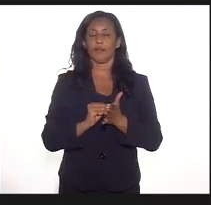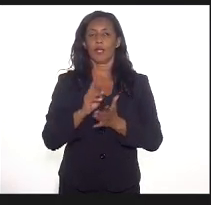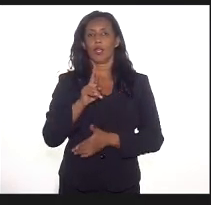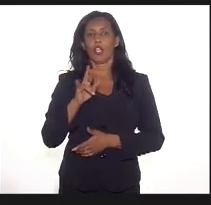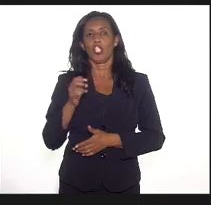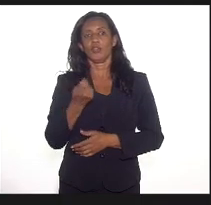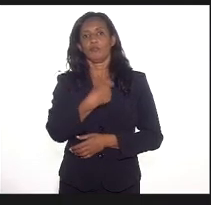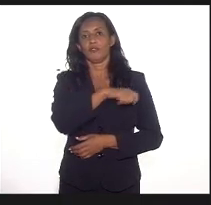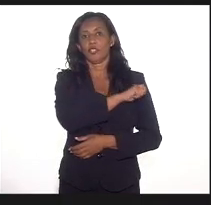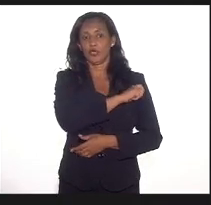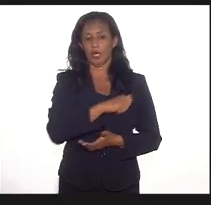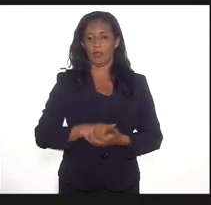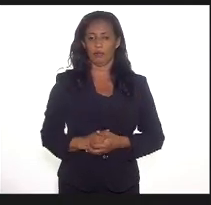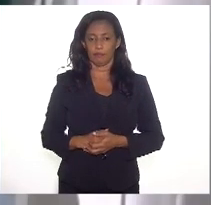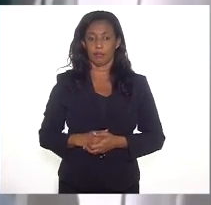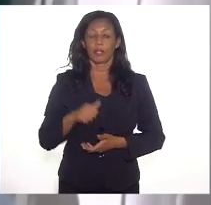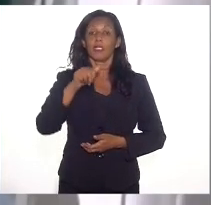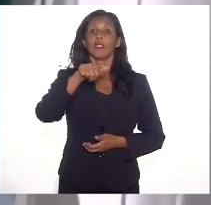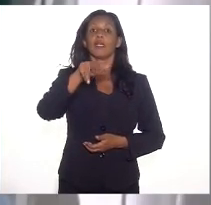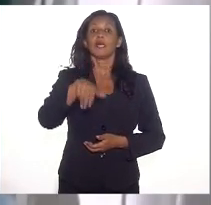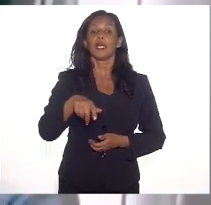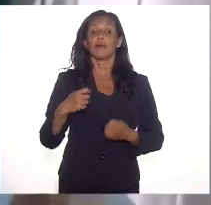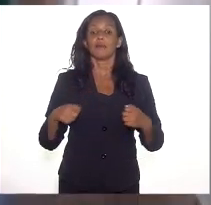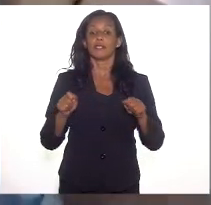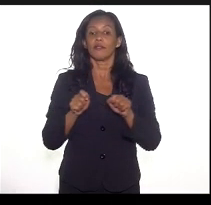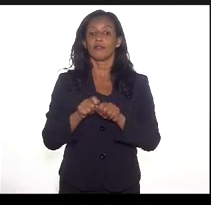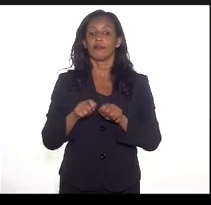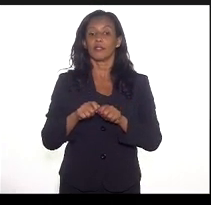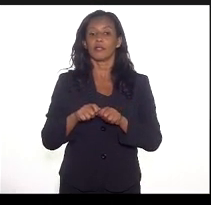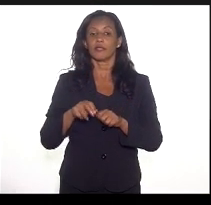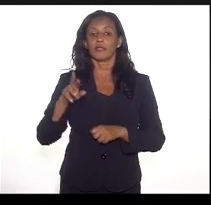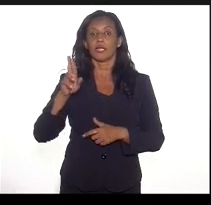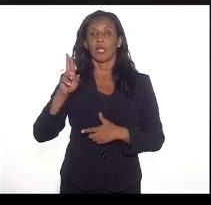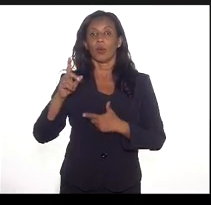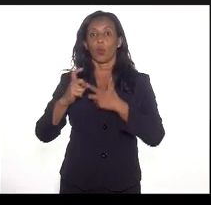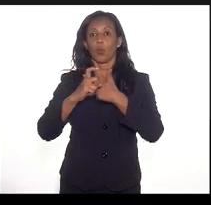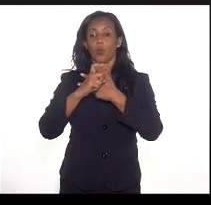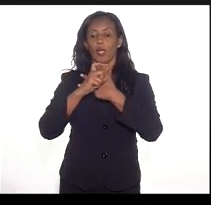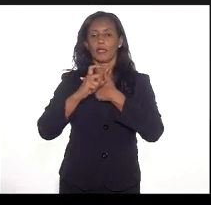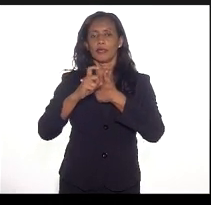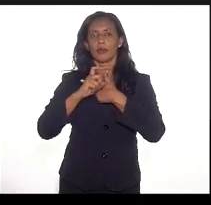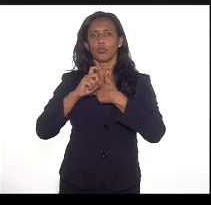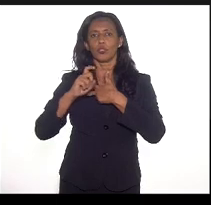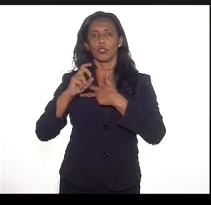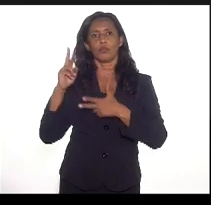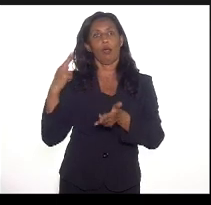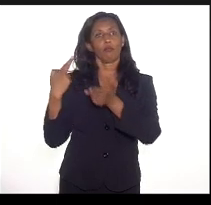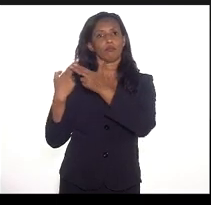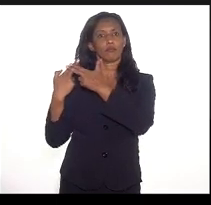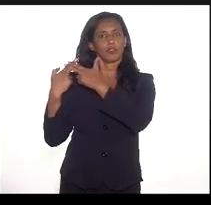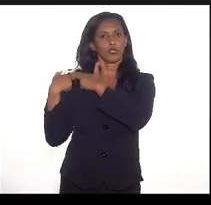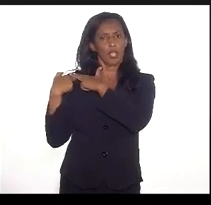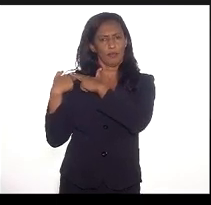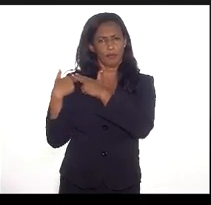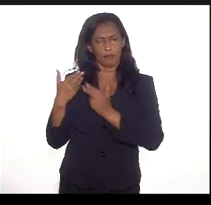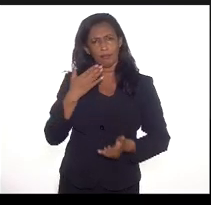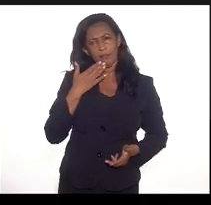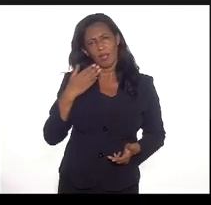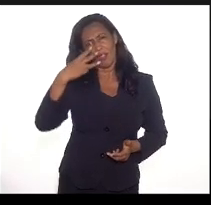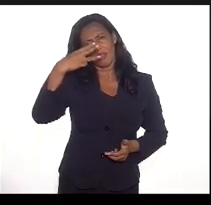recuperação fiscal. E quem deputado tem que fazê-lo é o chefe do Executivo. Deputado Luiz, não, deputado Valdez. Permite 30